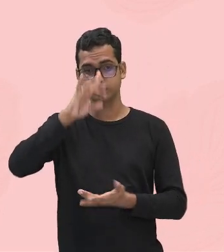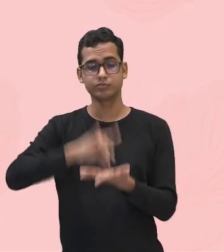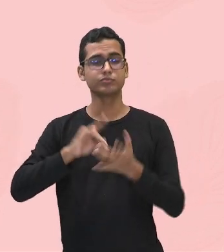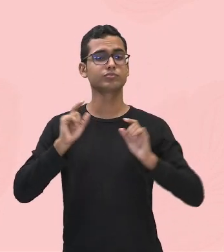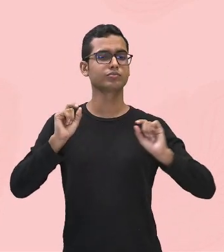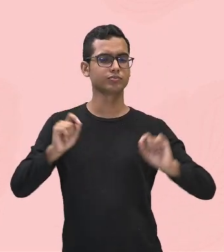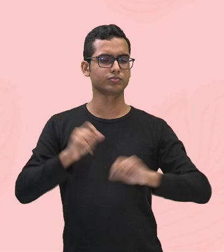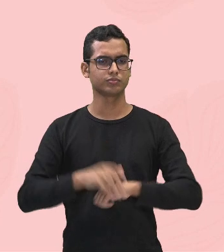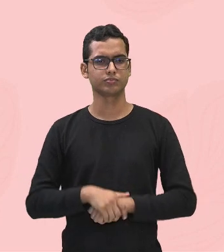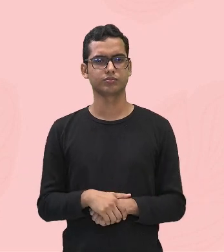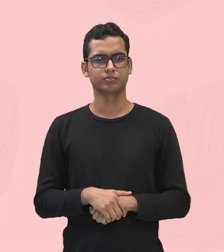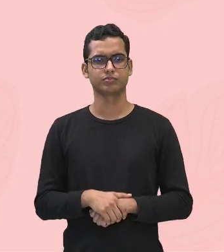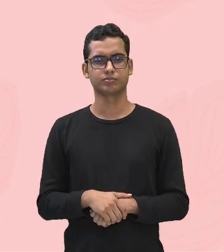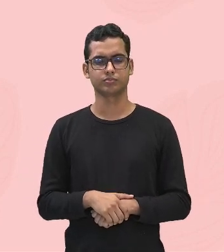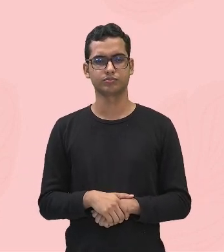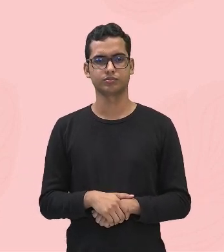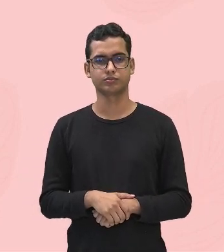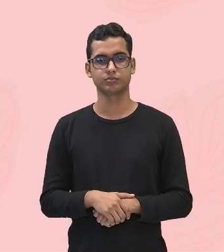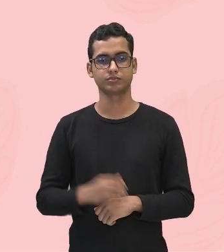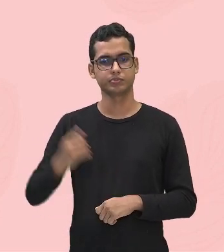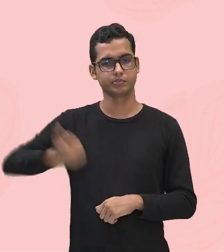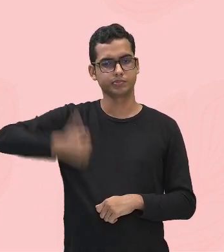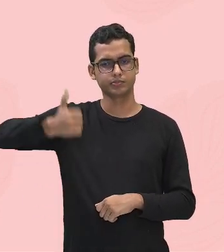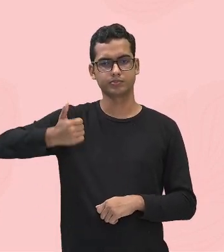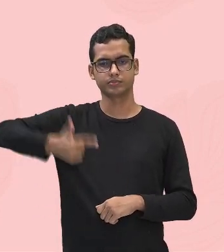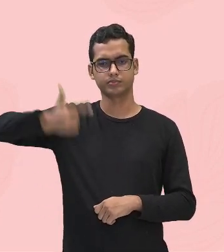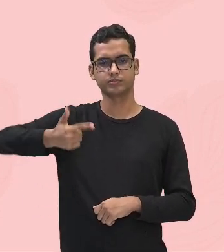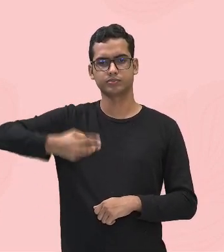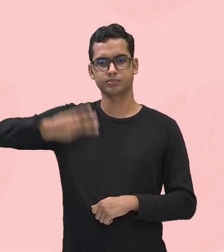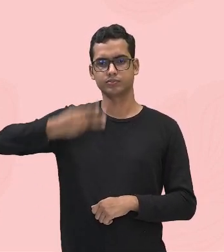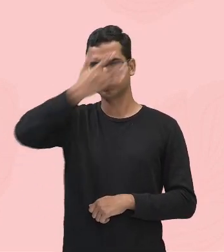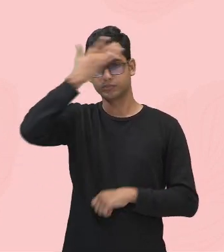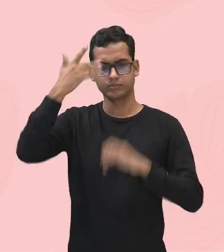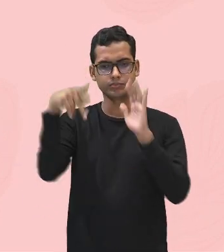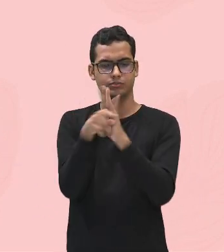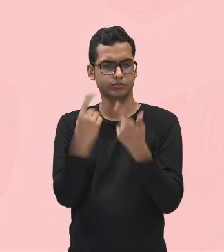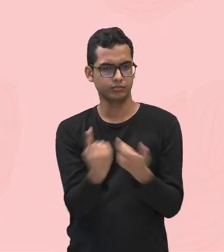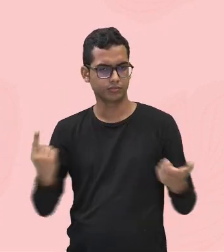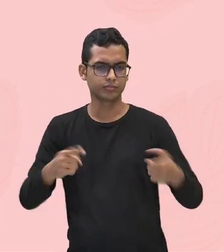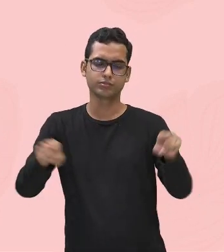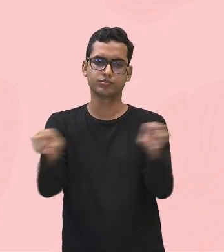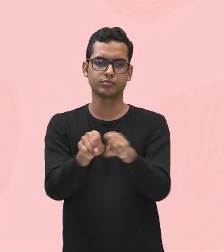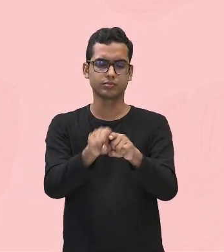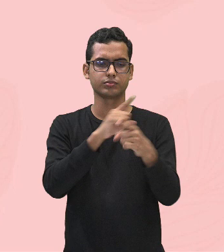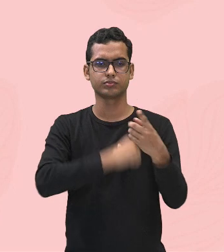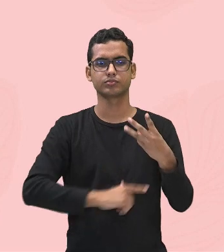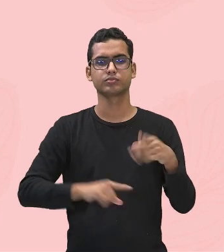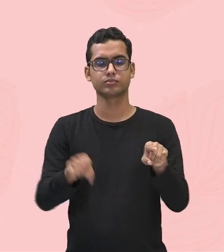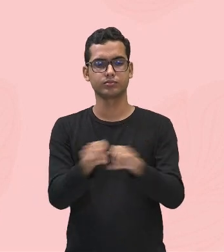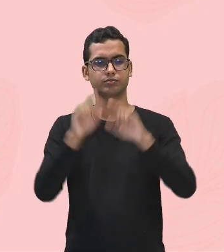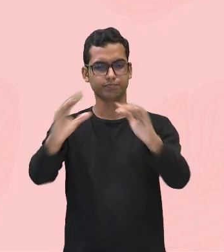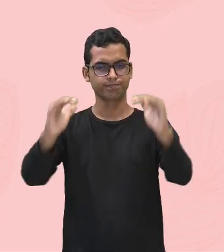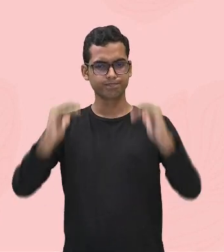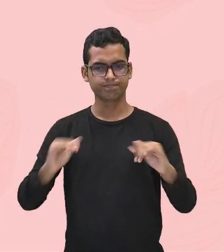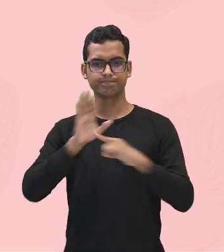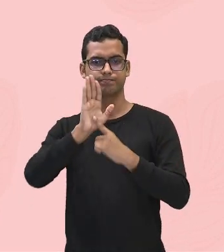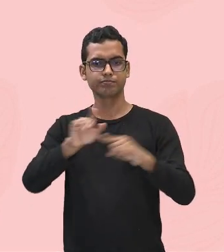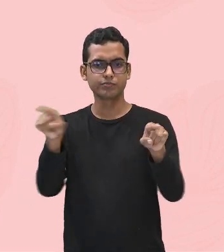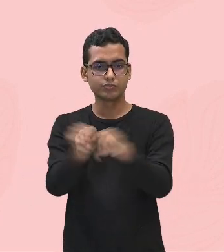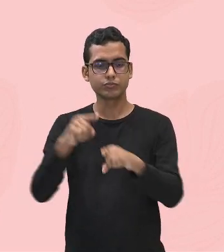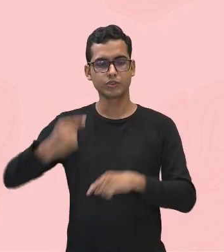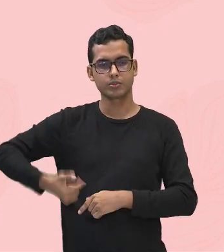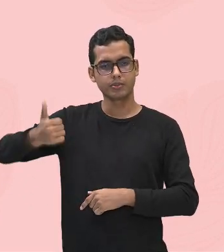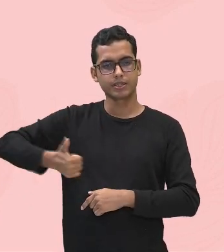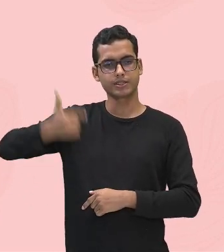falando de primeira, segunda e terceira pessoas do singular. E aqui estamos falando de primeira, segunda e